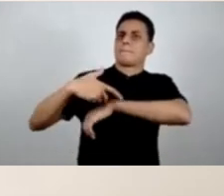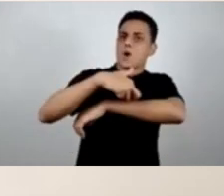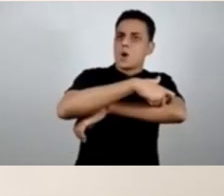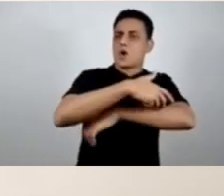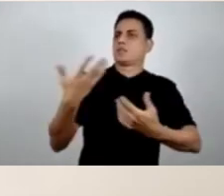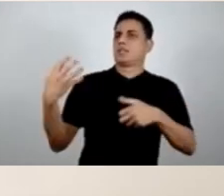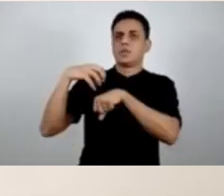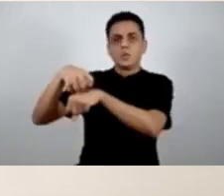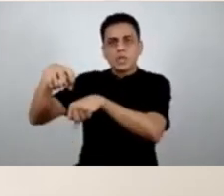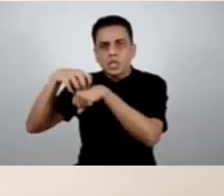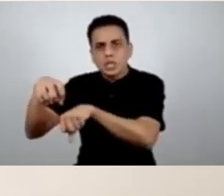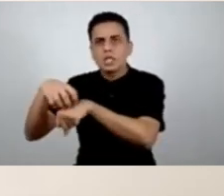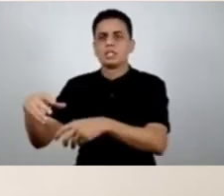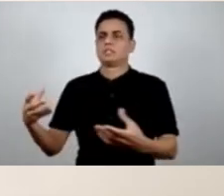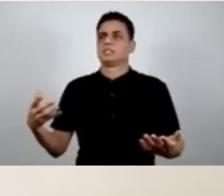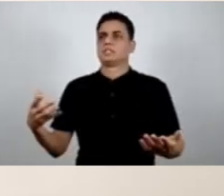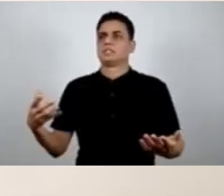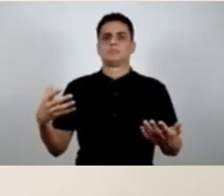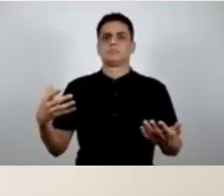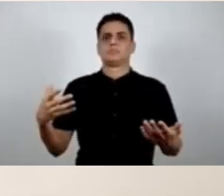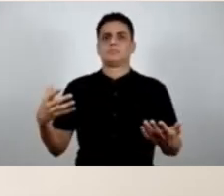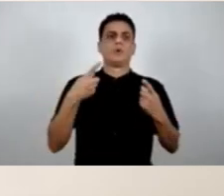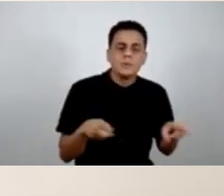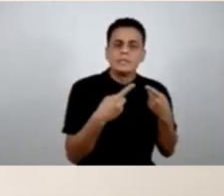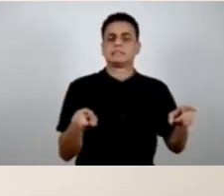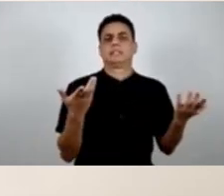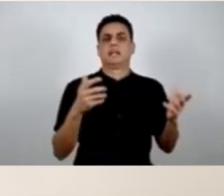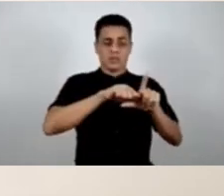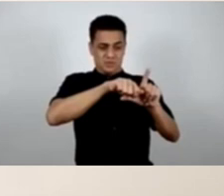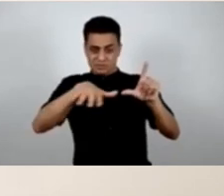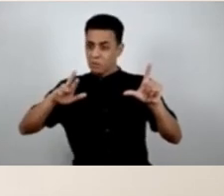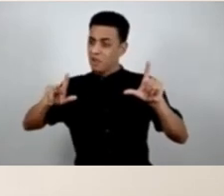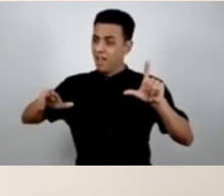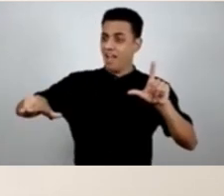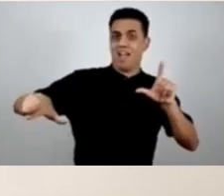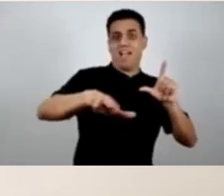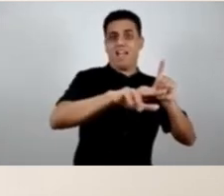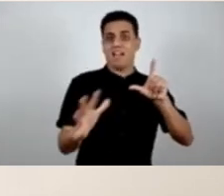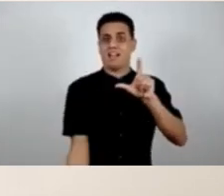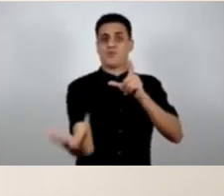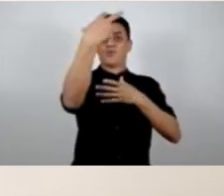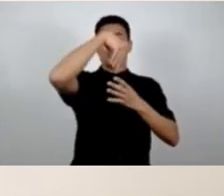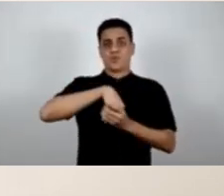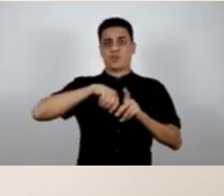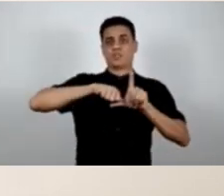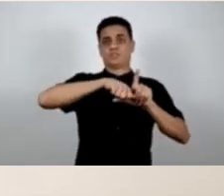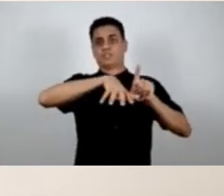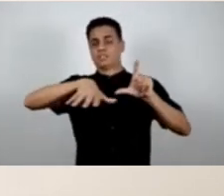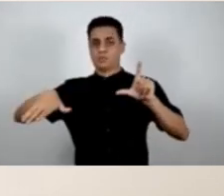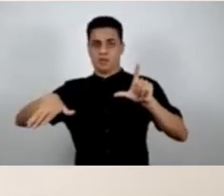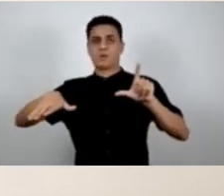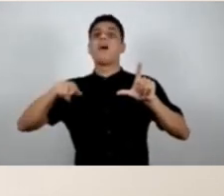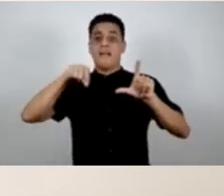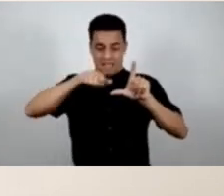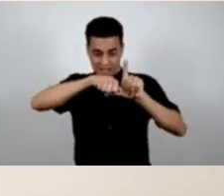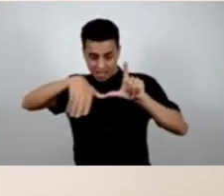está falando de música, enfim, né? O audiovisual ele é uma porta de exportação da imagem